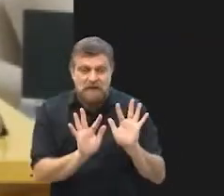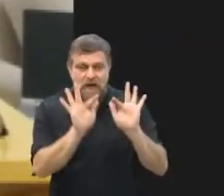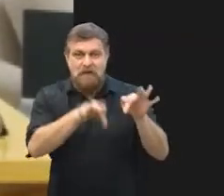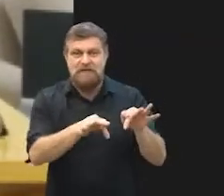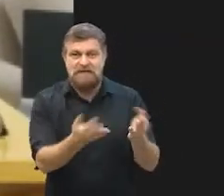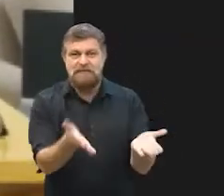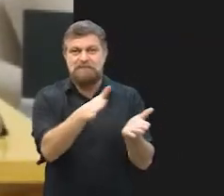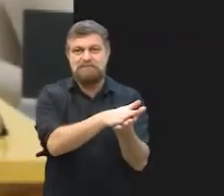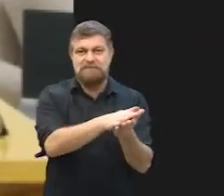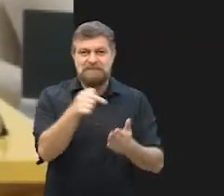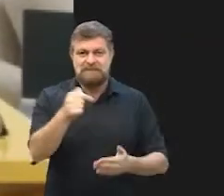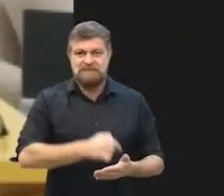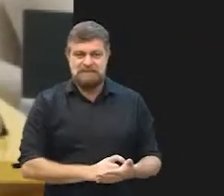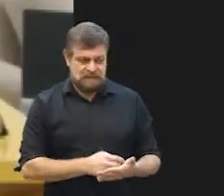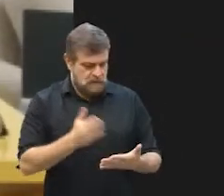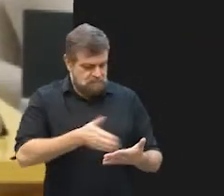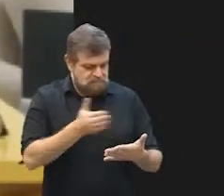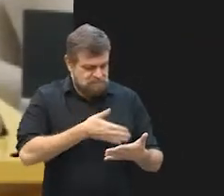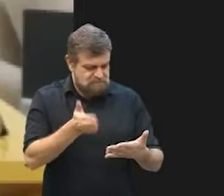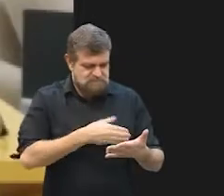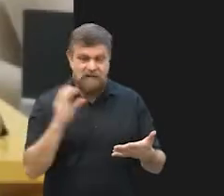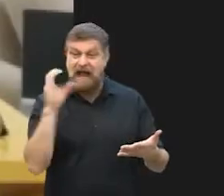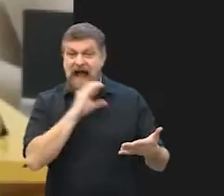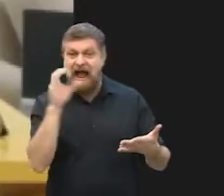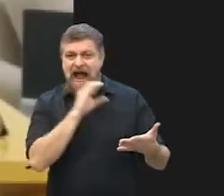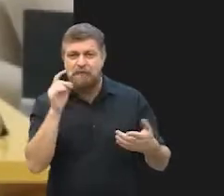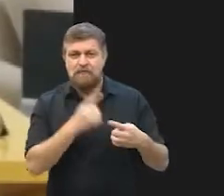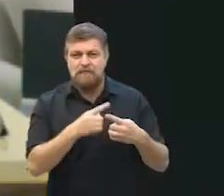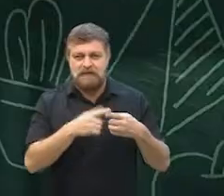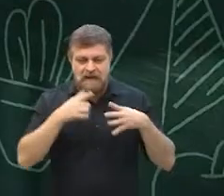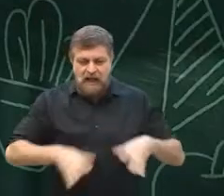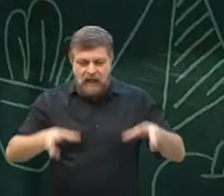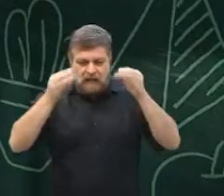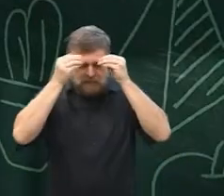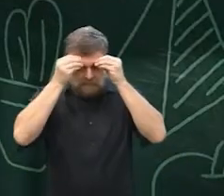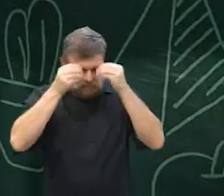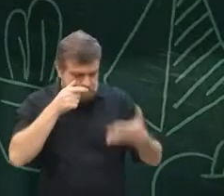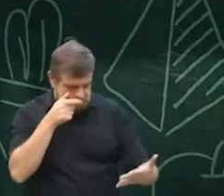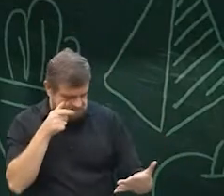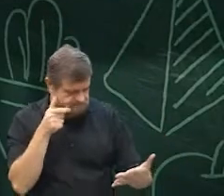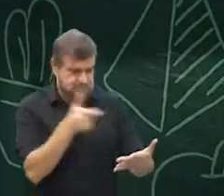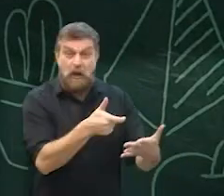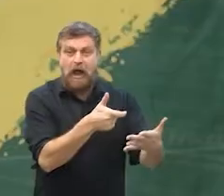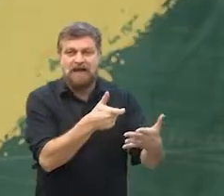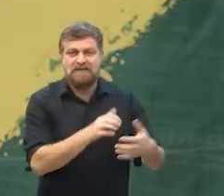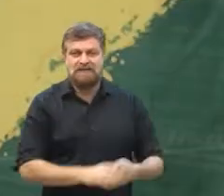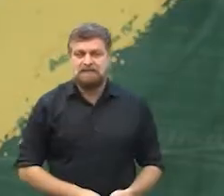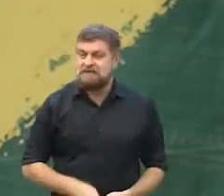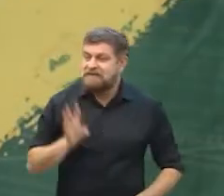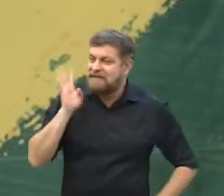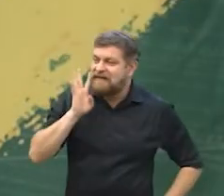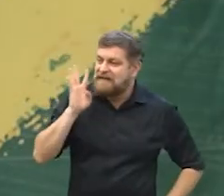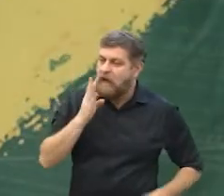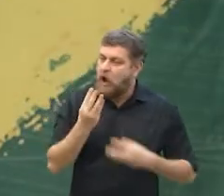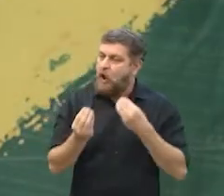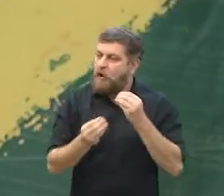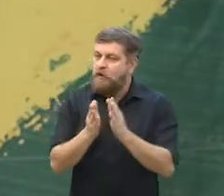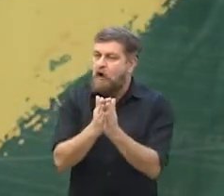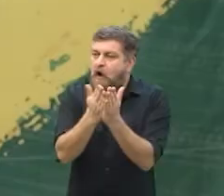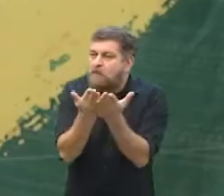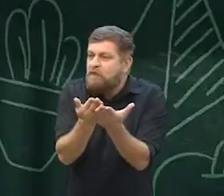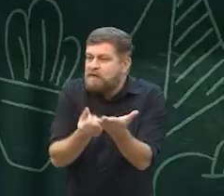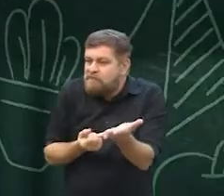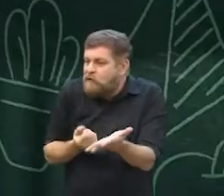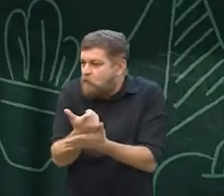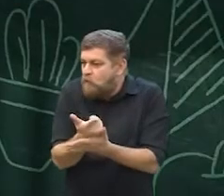e o livro eles acabaram lendo muito rápido porque a linguagem prende a leitura. Que bacana. E como é que faz para ter esse livro?